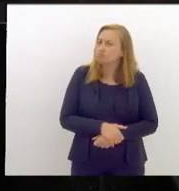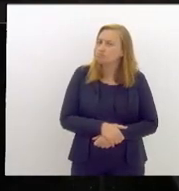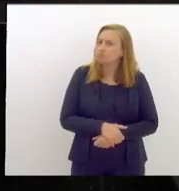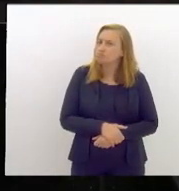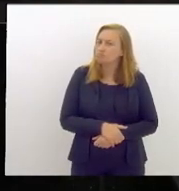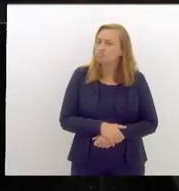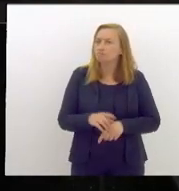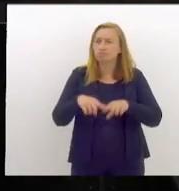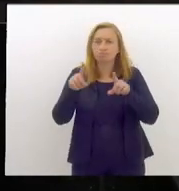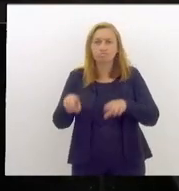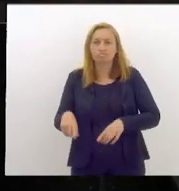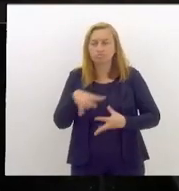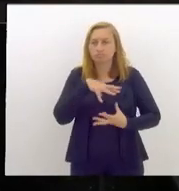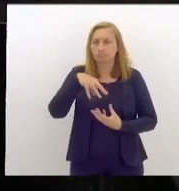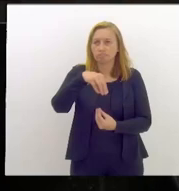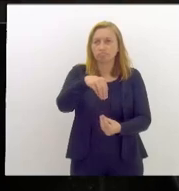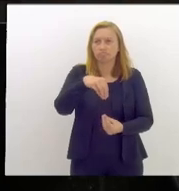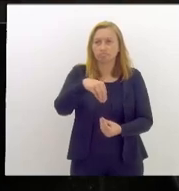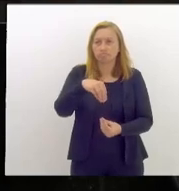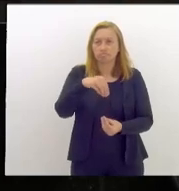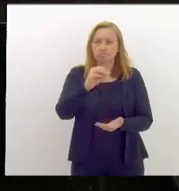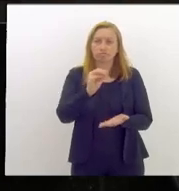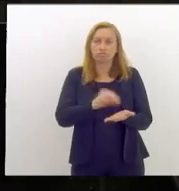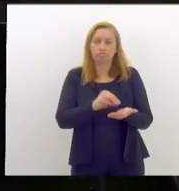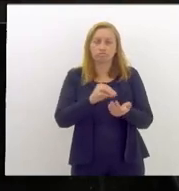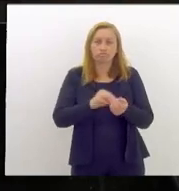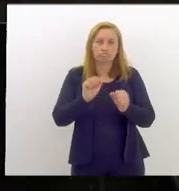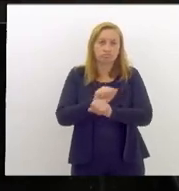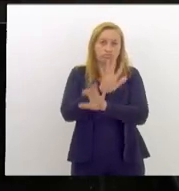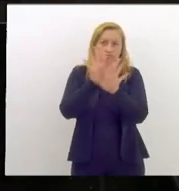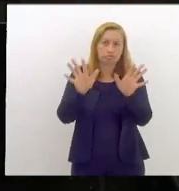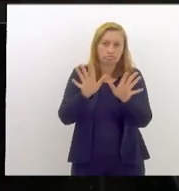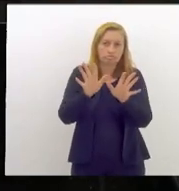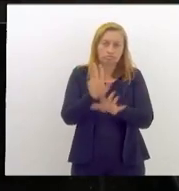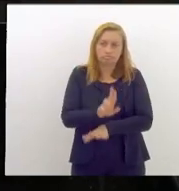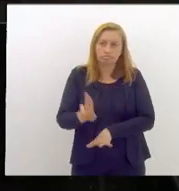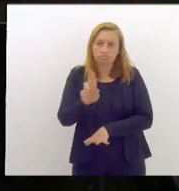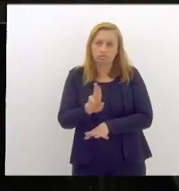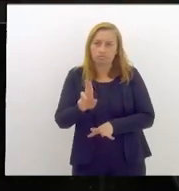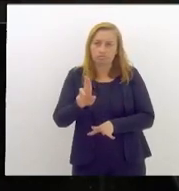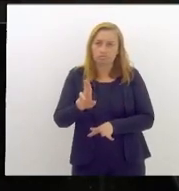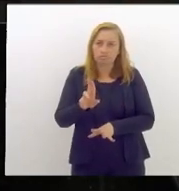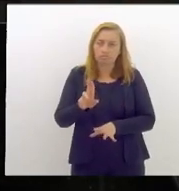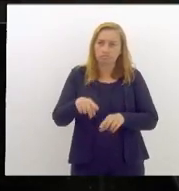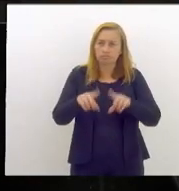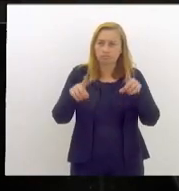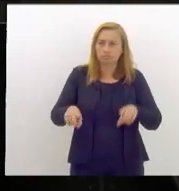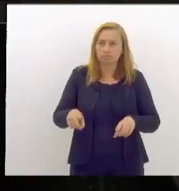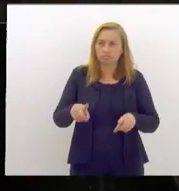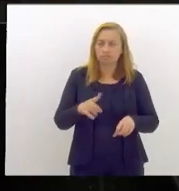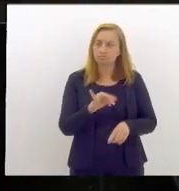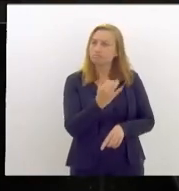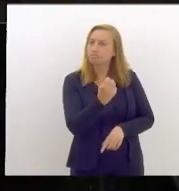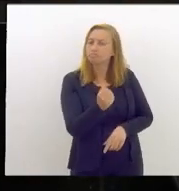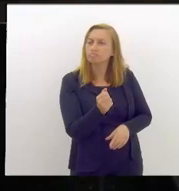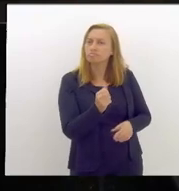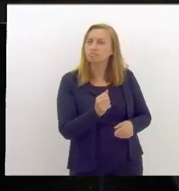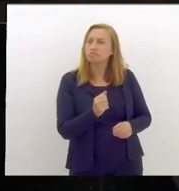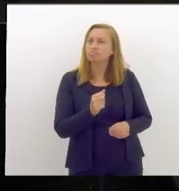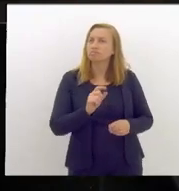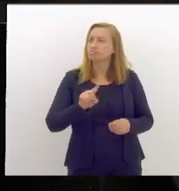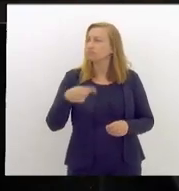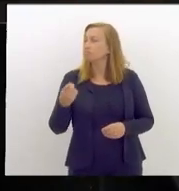funcionários Fantasmas falta de Transparência uso de funcionários para as campanhas e